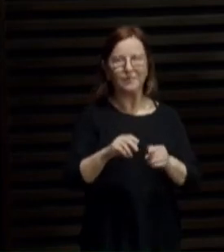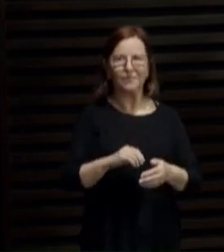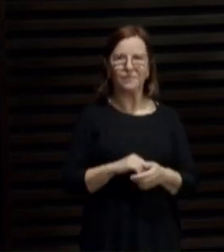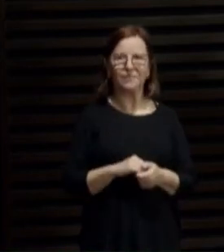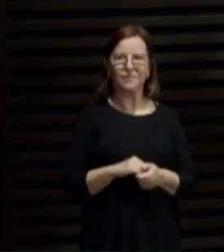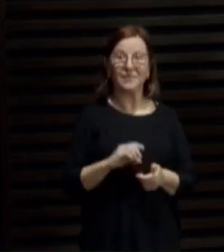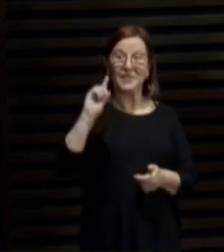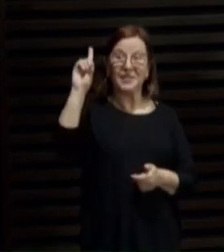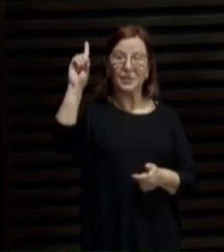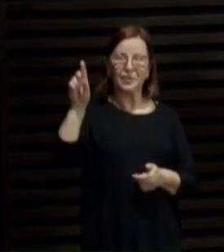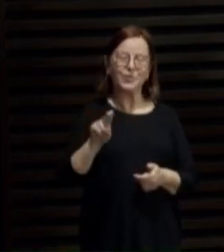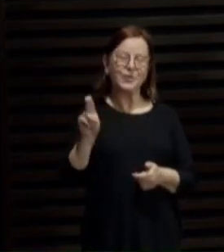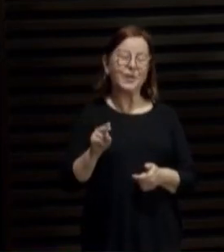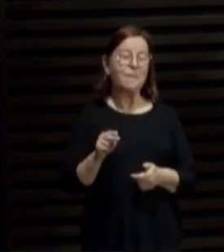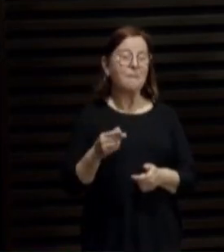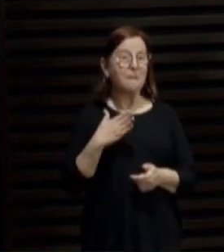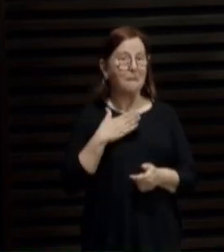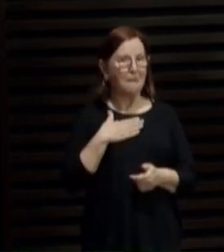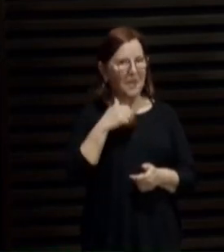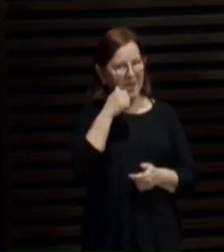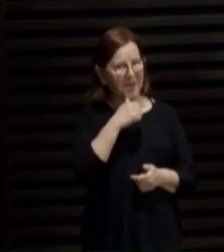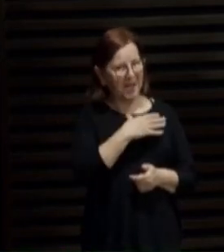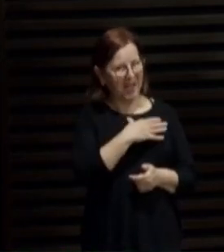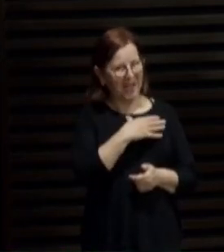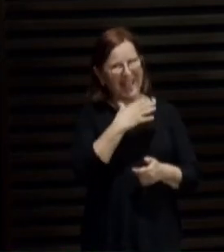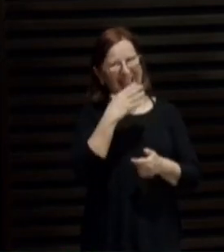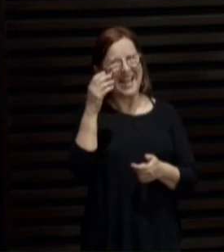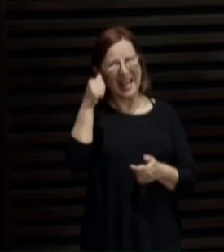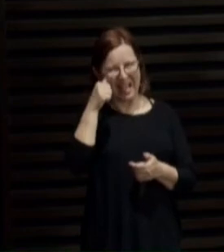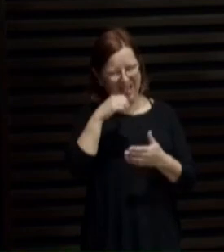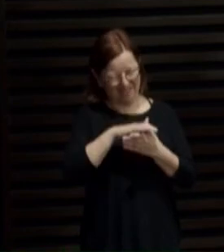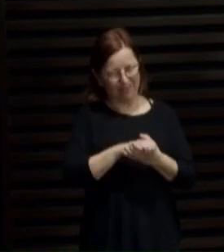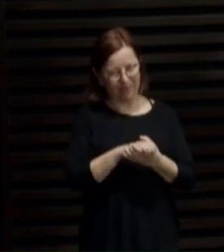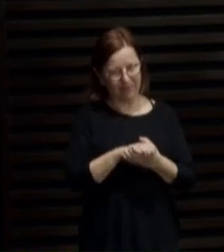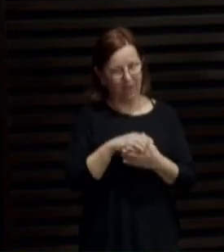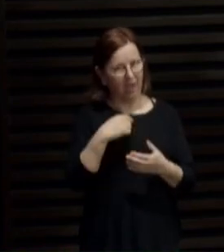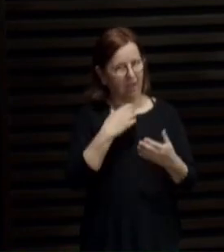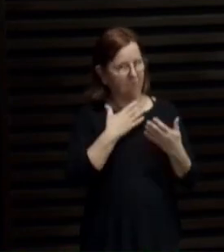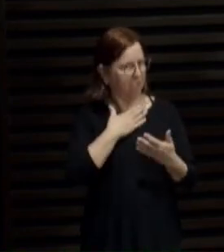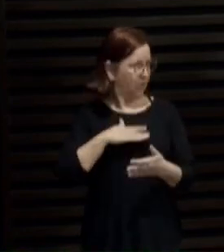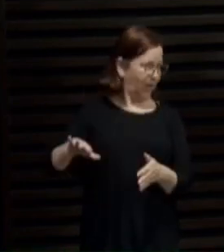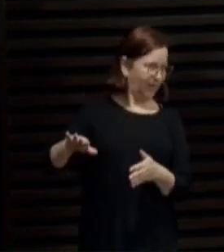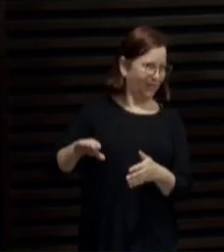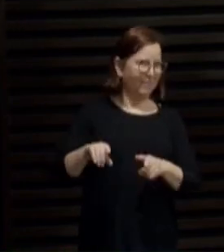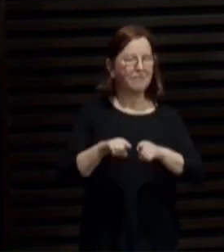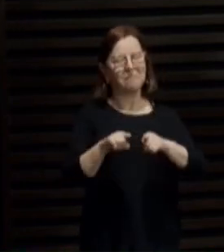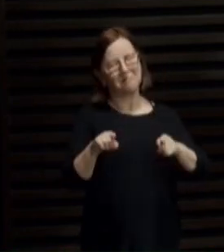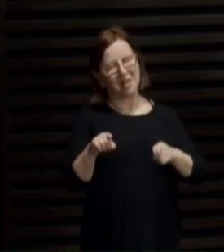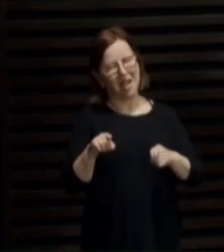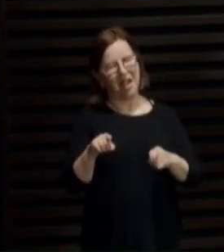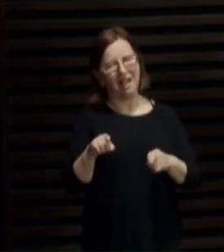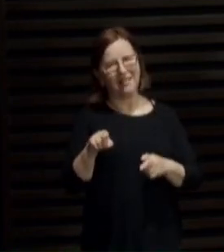Deus usa muito a minha esposa. Eu não gosto, mas ela me vergasta. Às vezes eu tenho